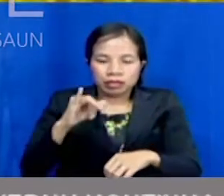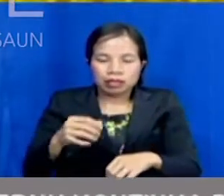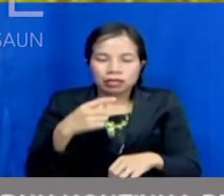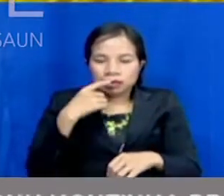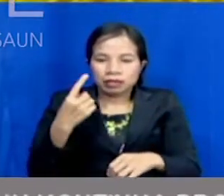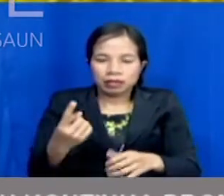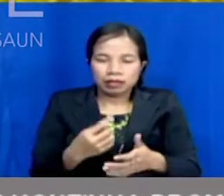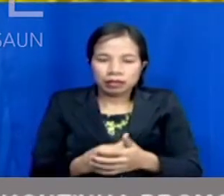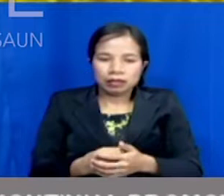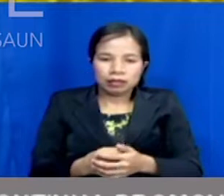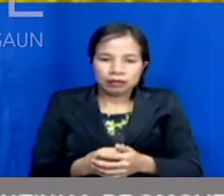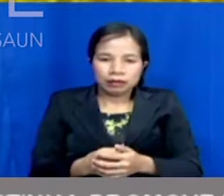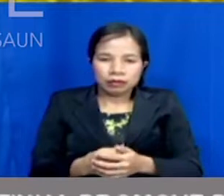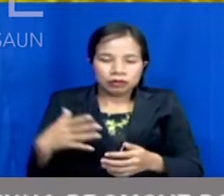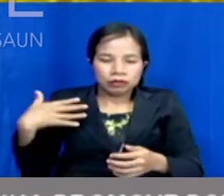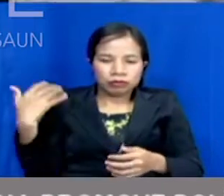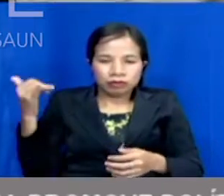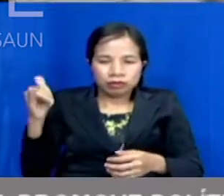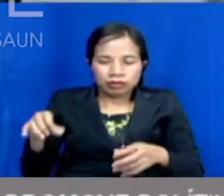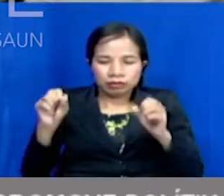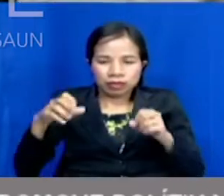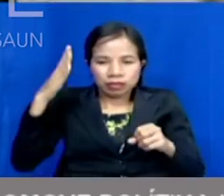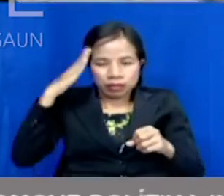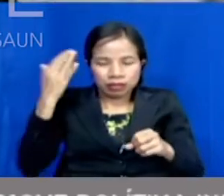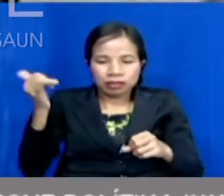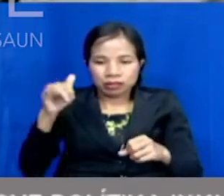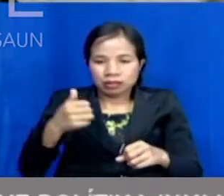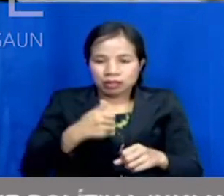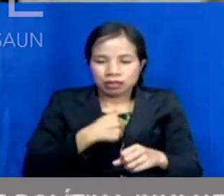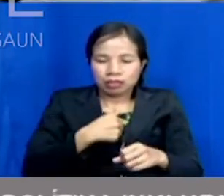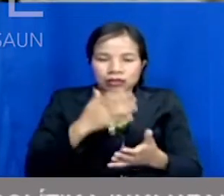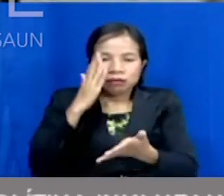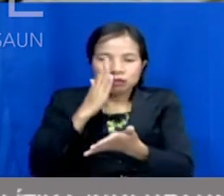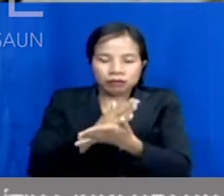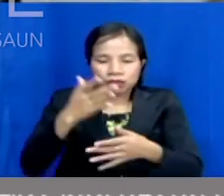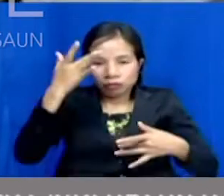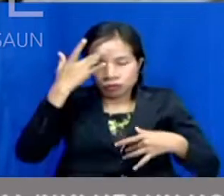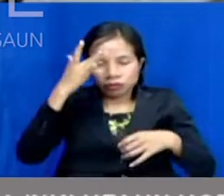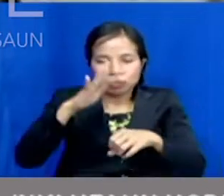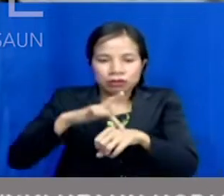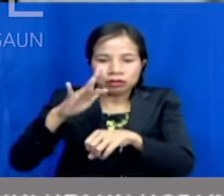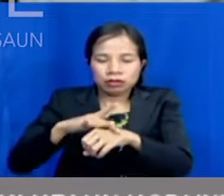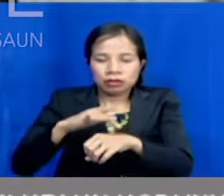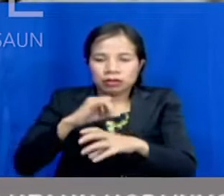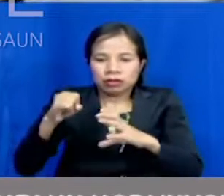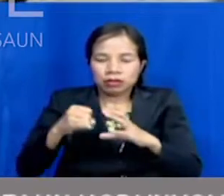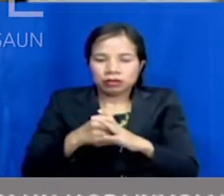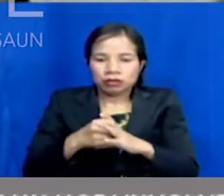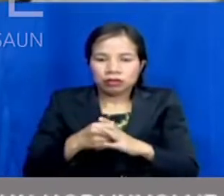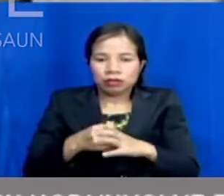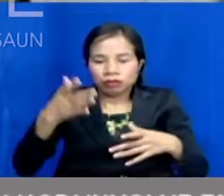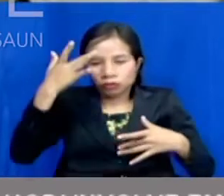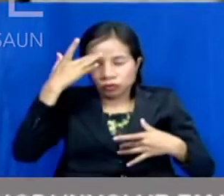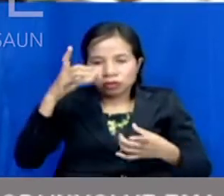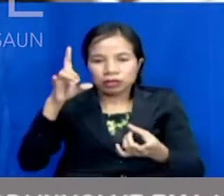relata, jovem sira bele conhece sira nian, onde prevene moras contagiosas sira, inclui transmissão moral